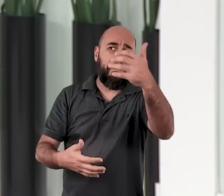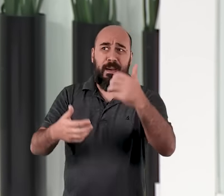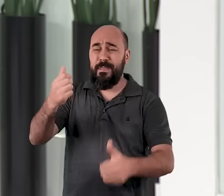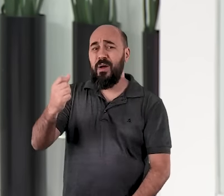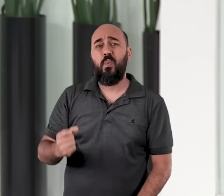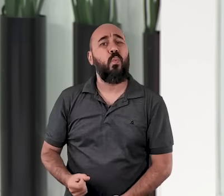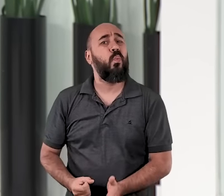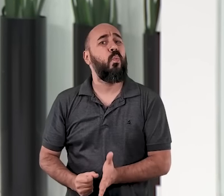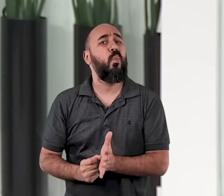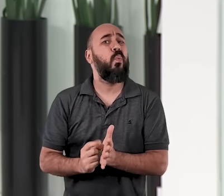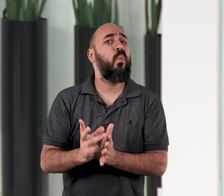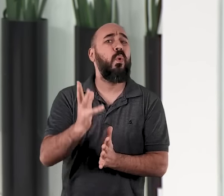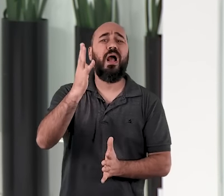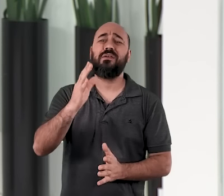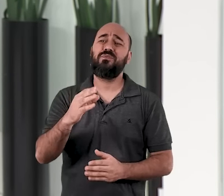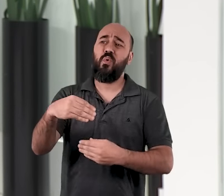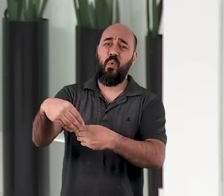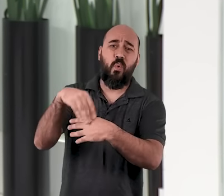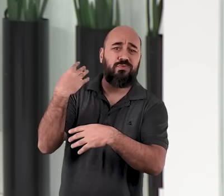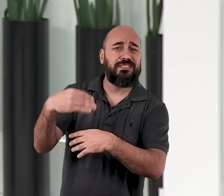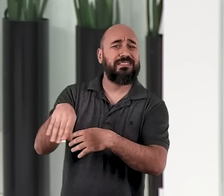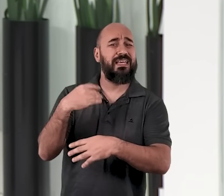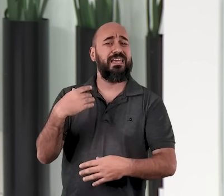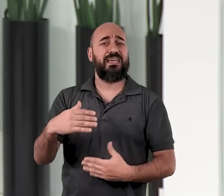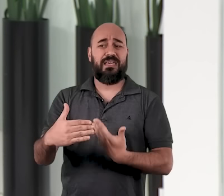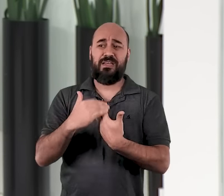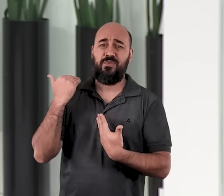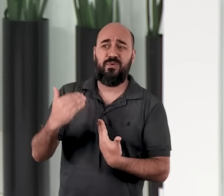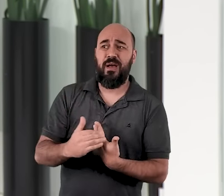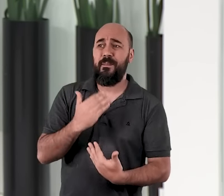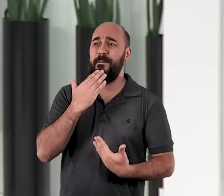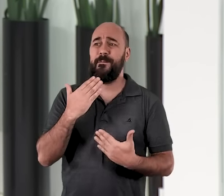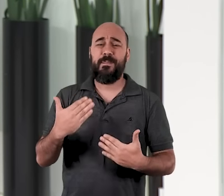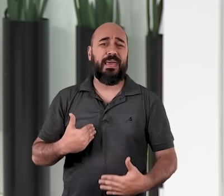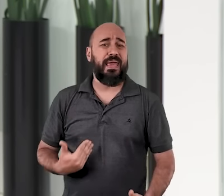quantos conselhos do Evangelho eu já recebi, quantos apelos